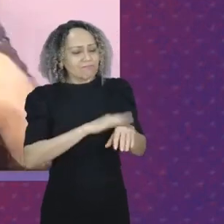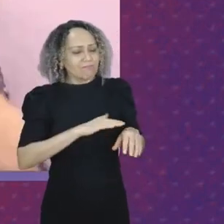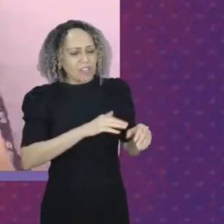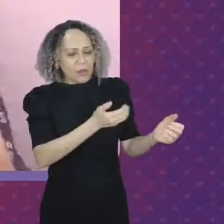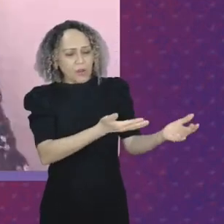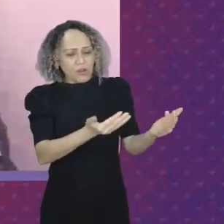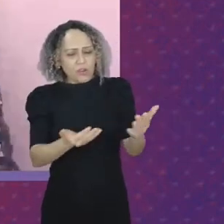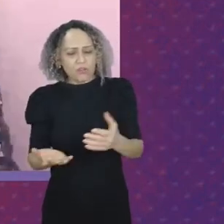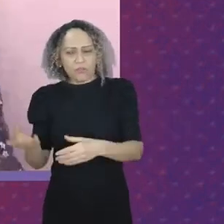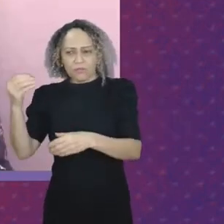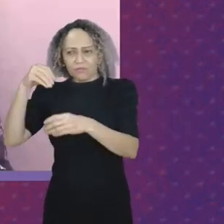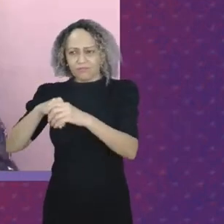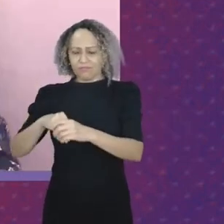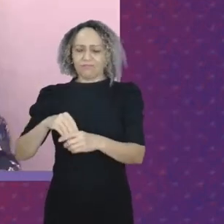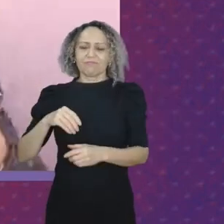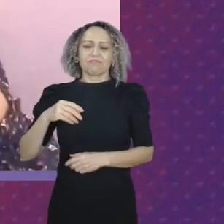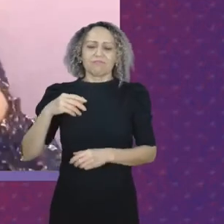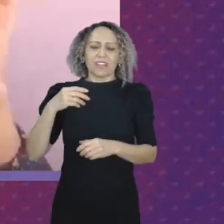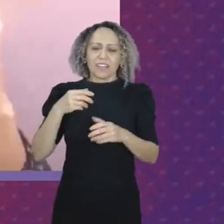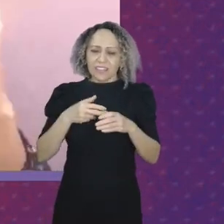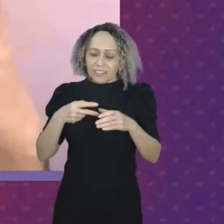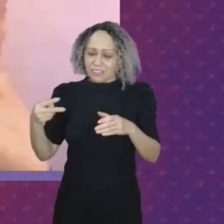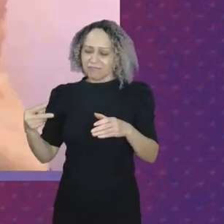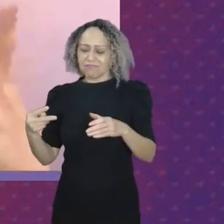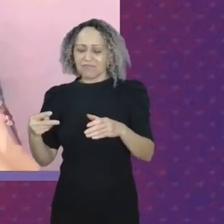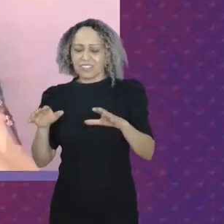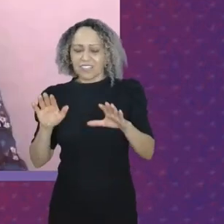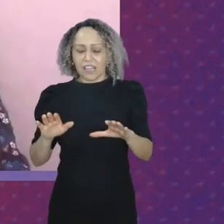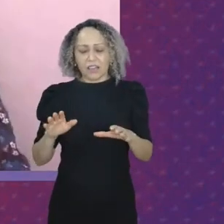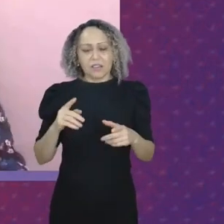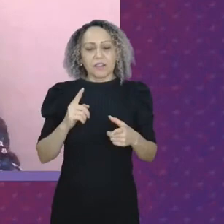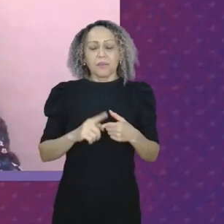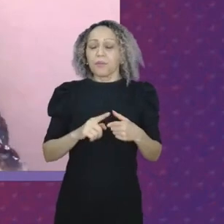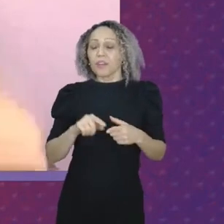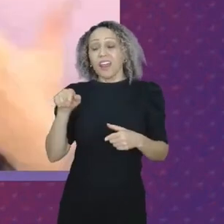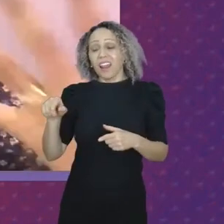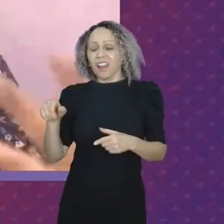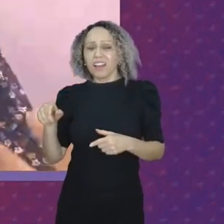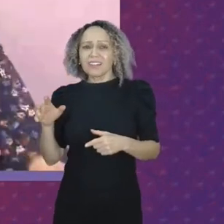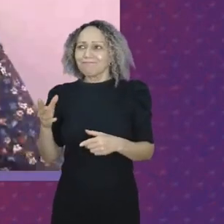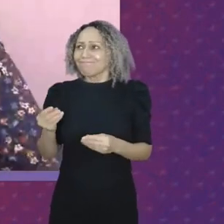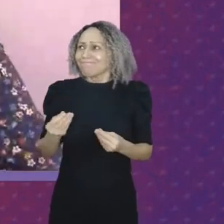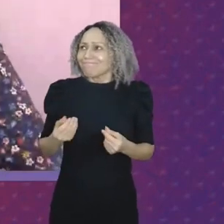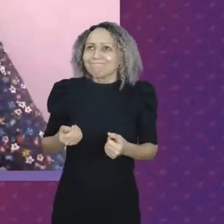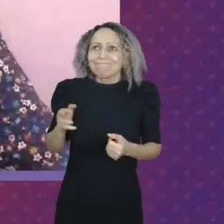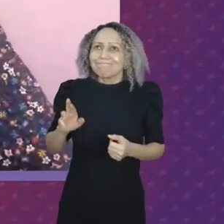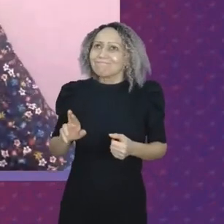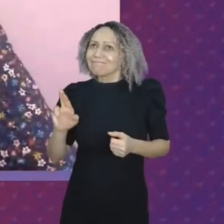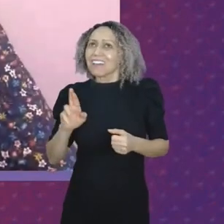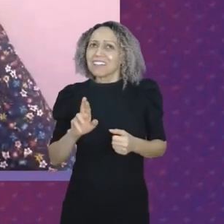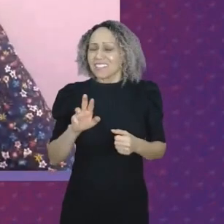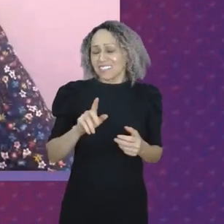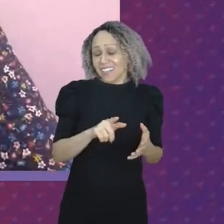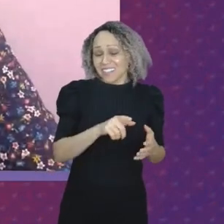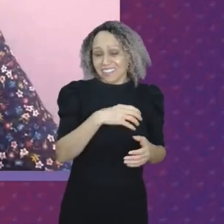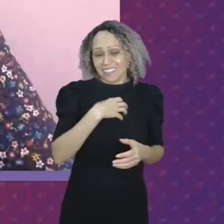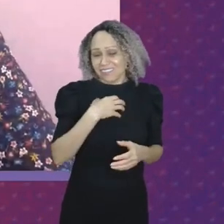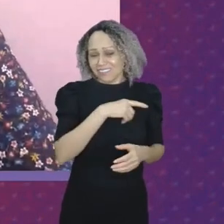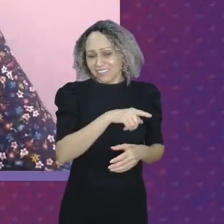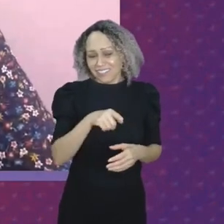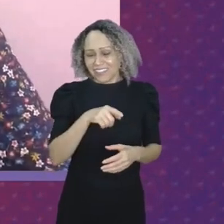que tem um terno e uma gravata, que faz com que as pessoas fiquem quadradinhas de um jeito que elas olhem, que elas não podem ser elas mesmas. E quando você tem um